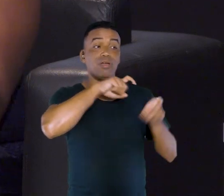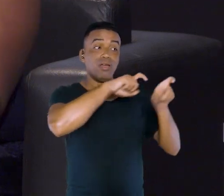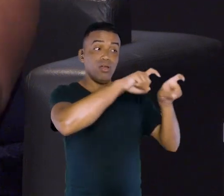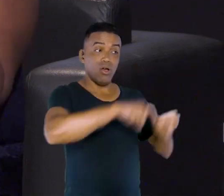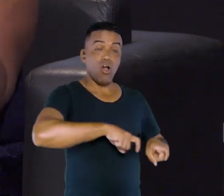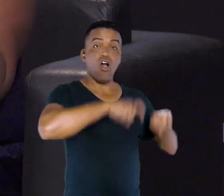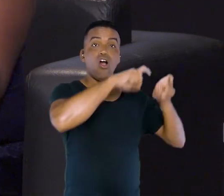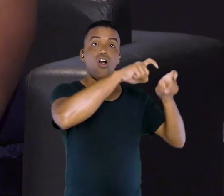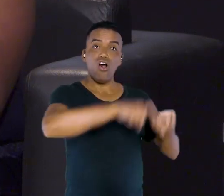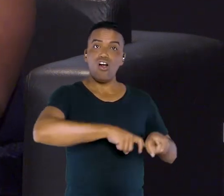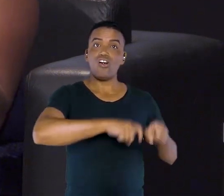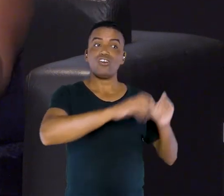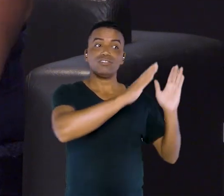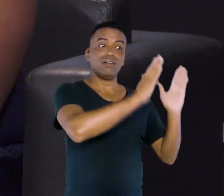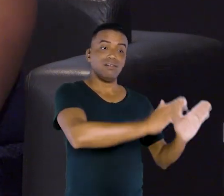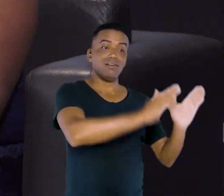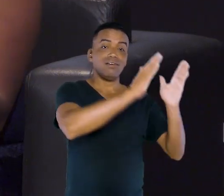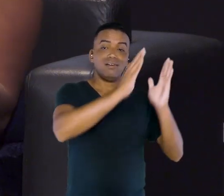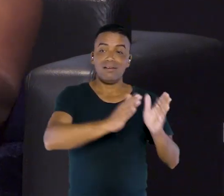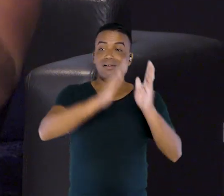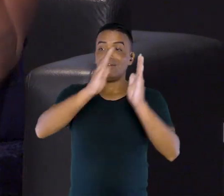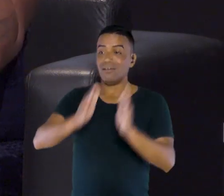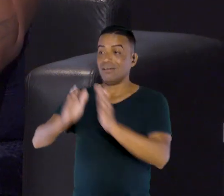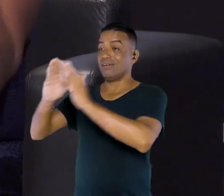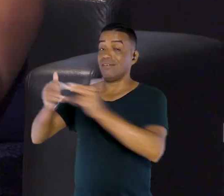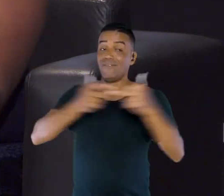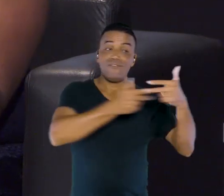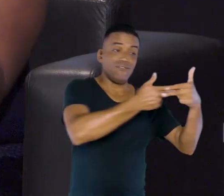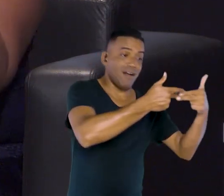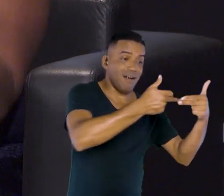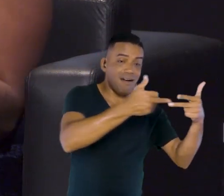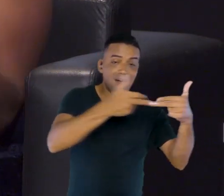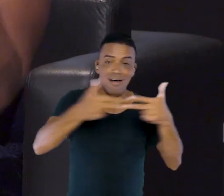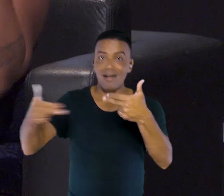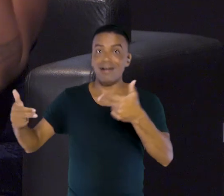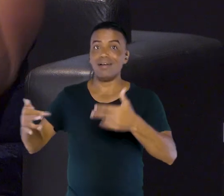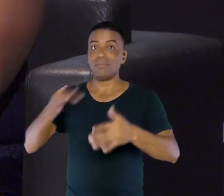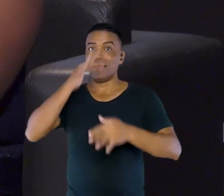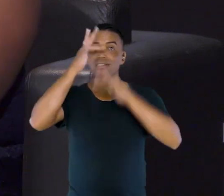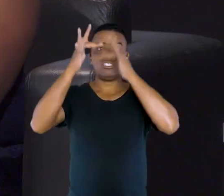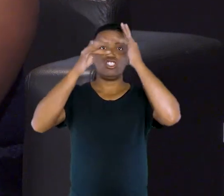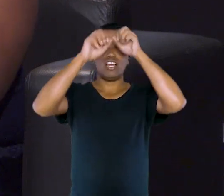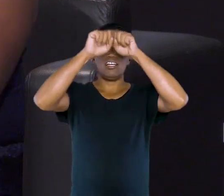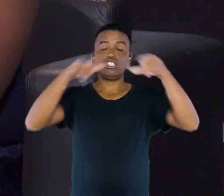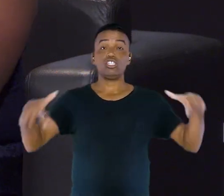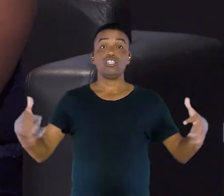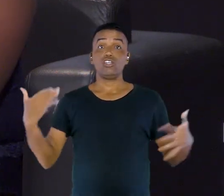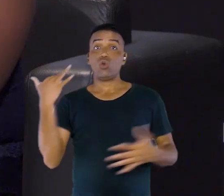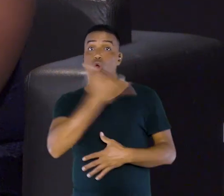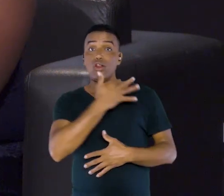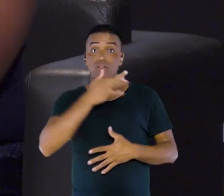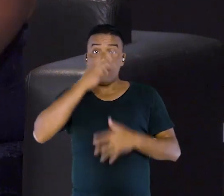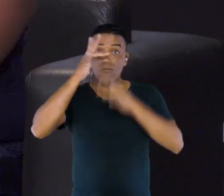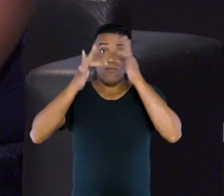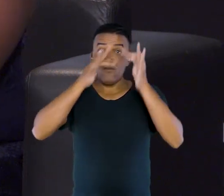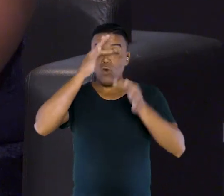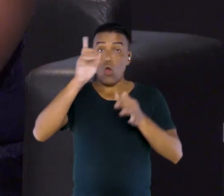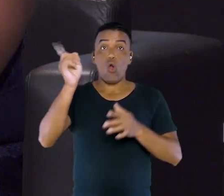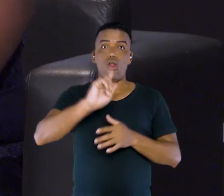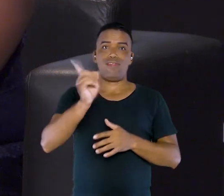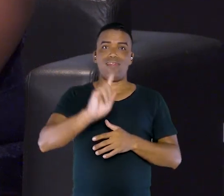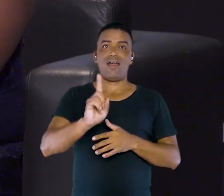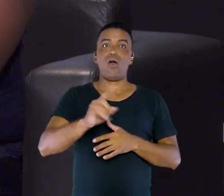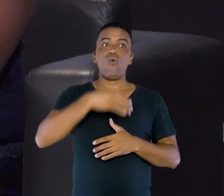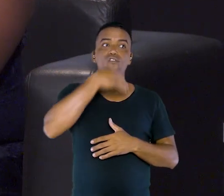a roça, ela é diversa. Eu sempre digo que a roça é um jardim colorido, não de flores, mas